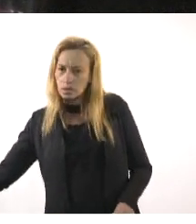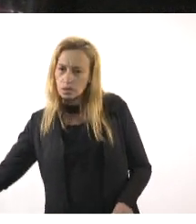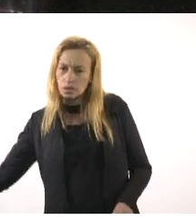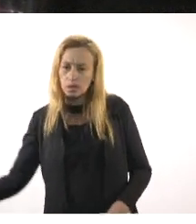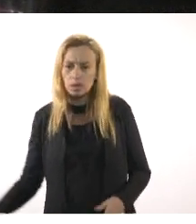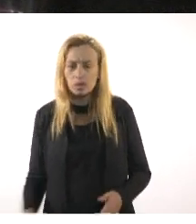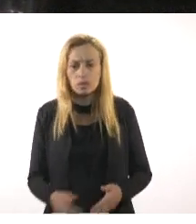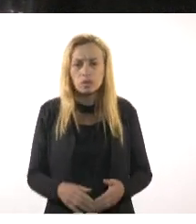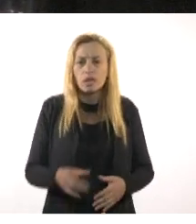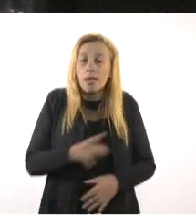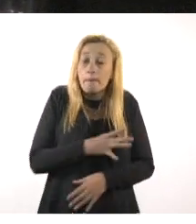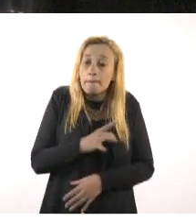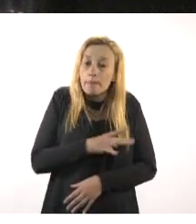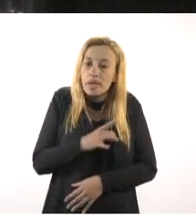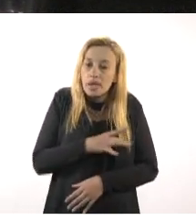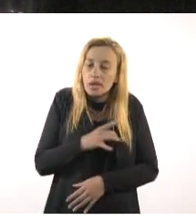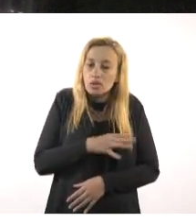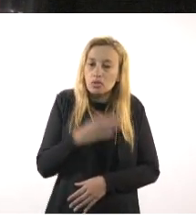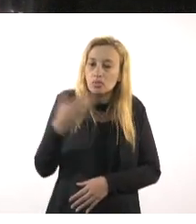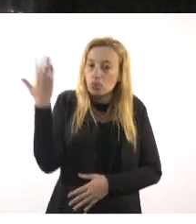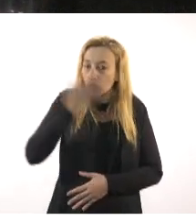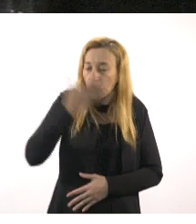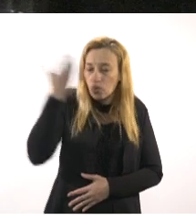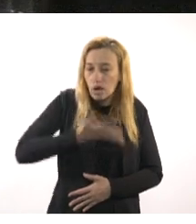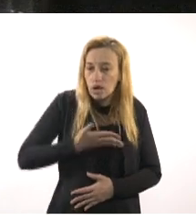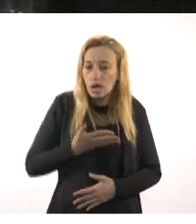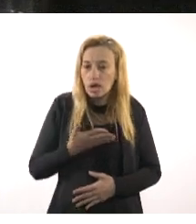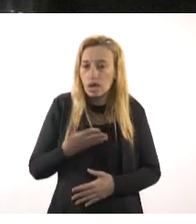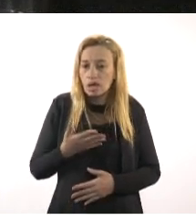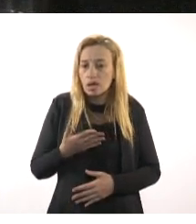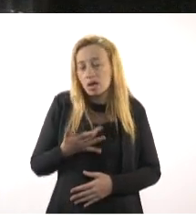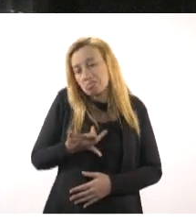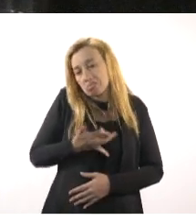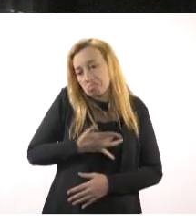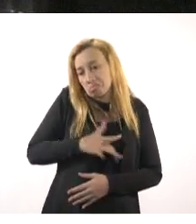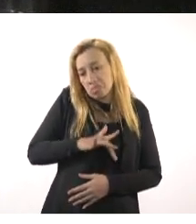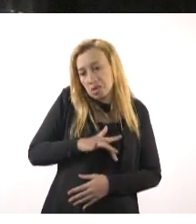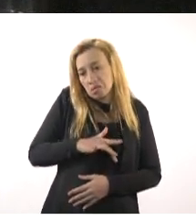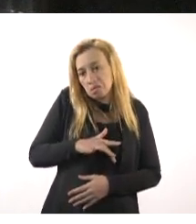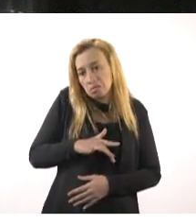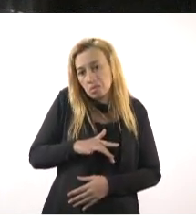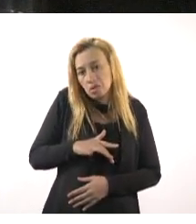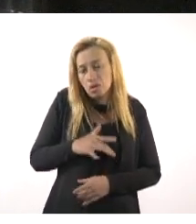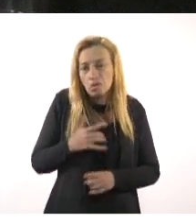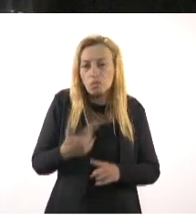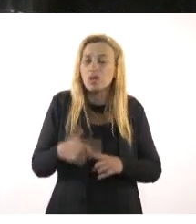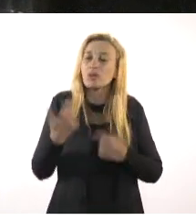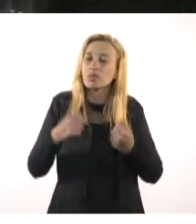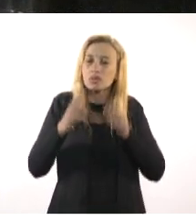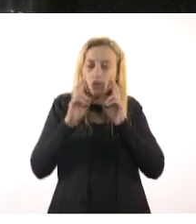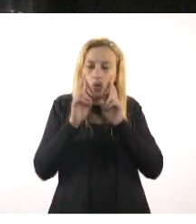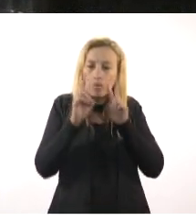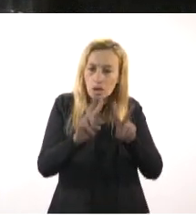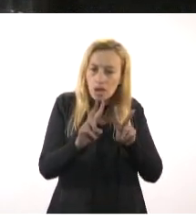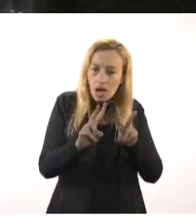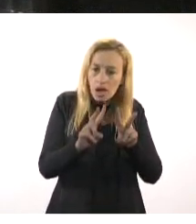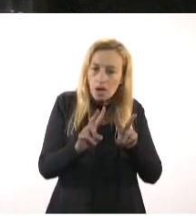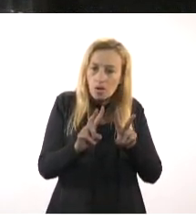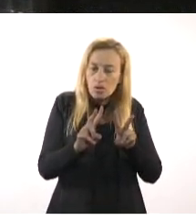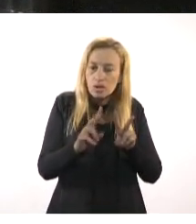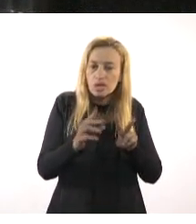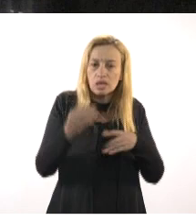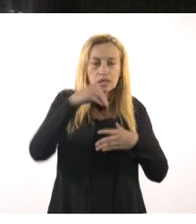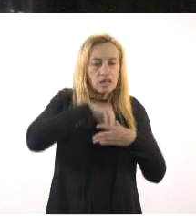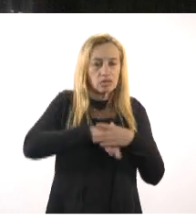e tem medo ou não vê, é uma pena, porque você tem que mergulhar um pouco e olhar o que eles trazem dentro